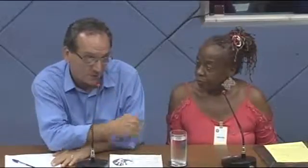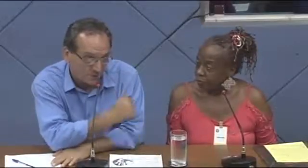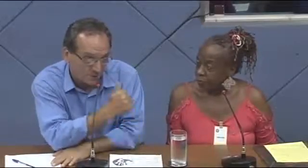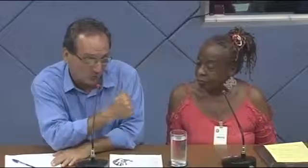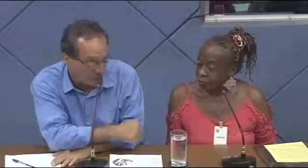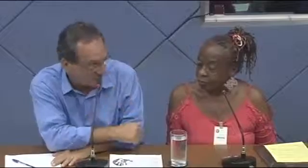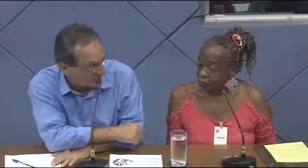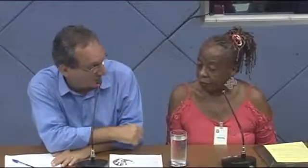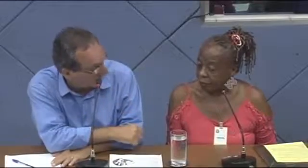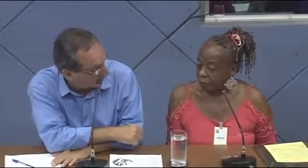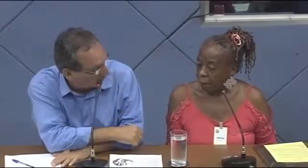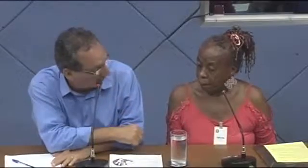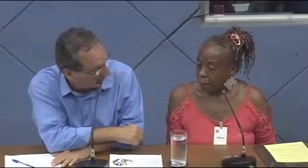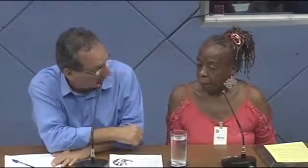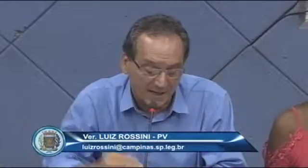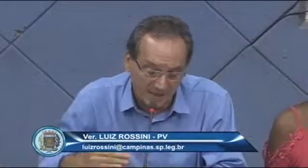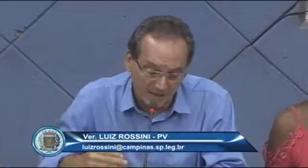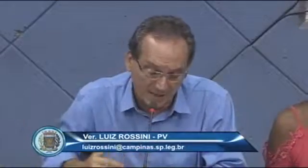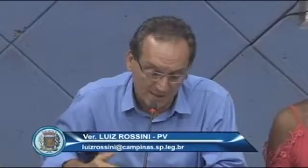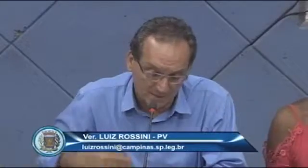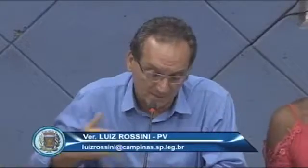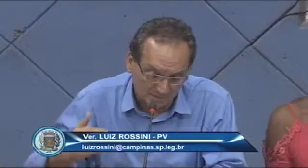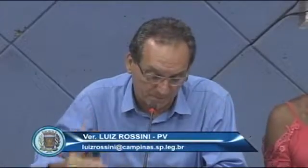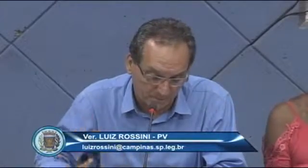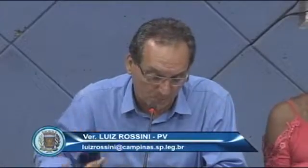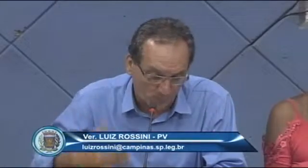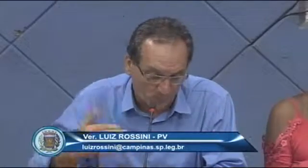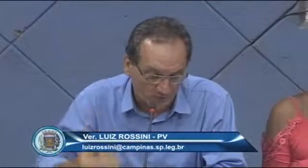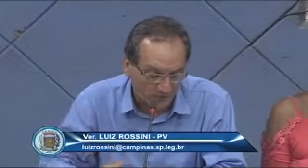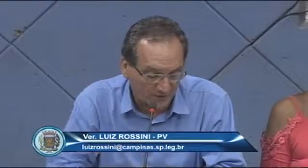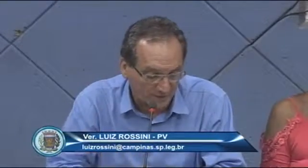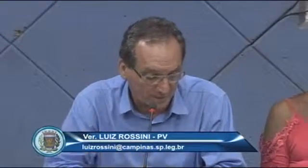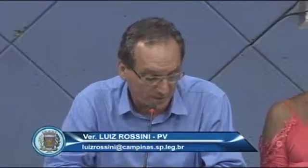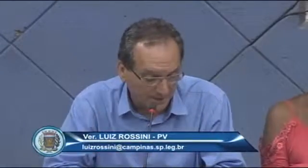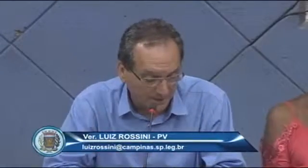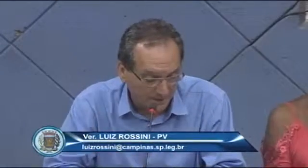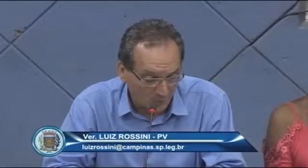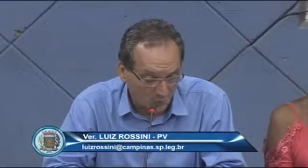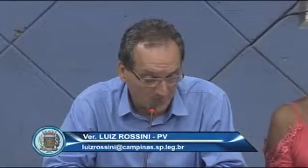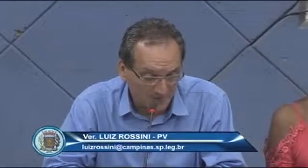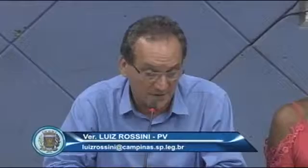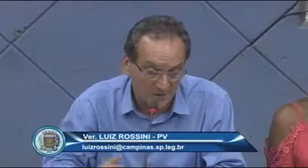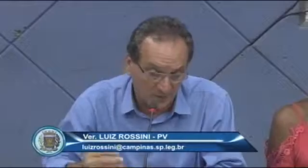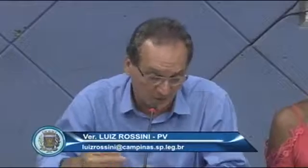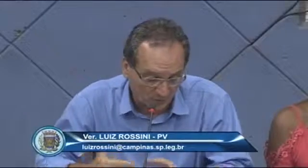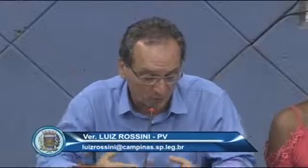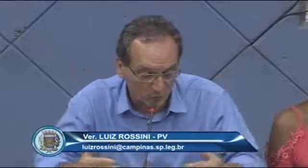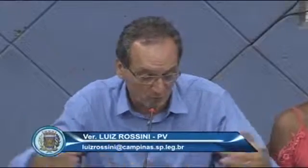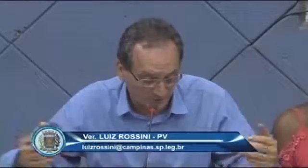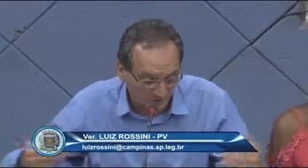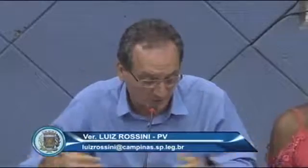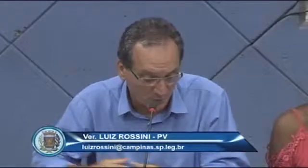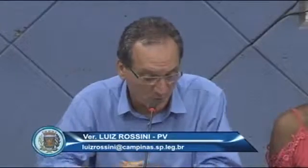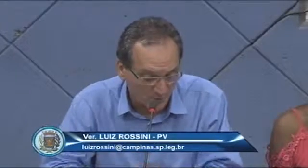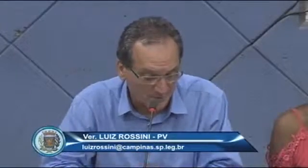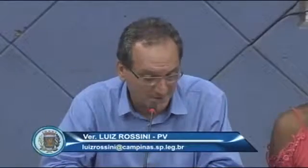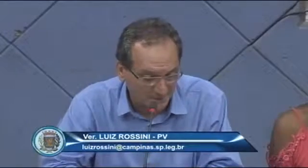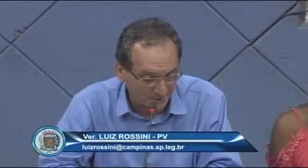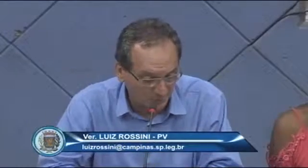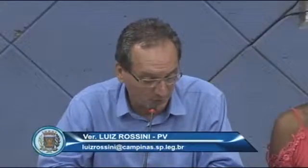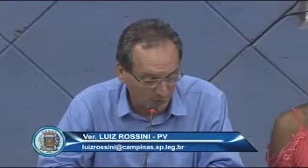pelo vereador Luiz Carlos Rossini. Na proposta, a comissão e as pessoas que